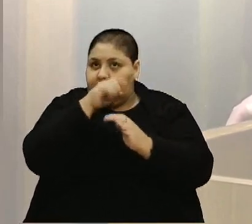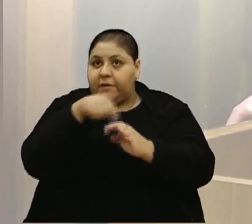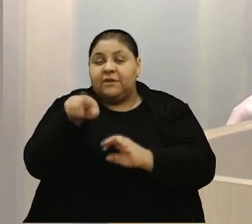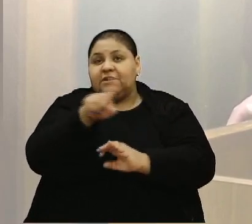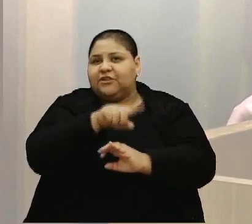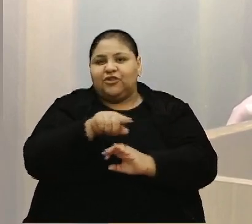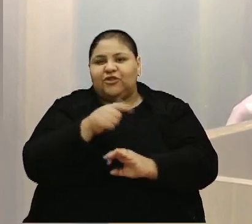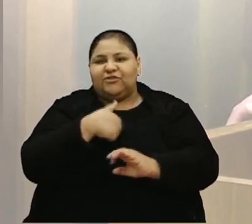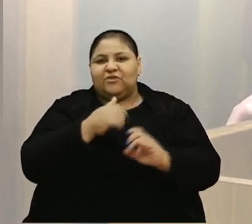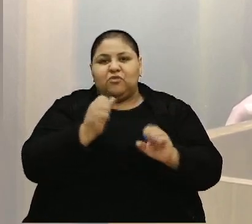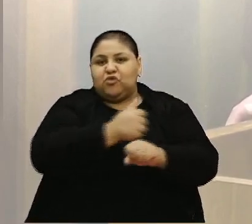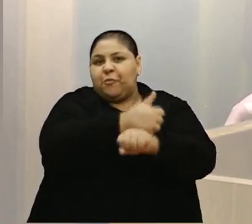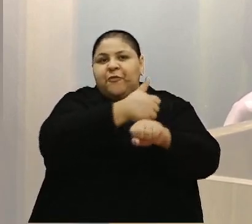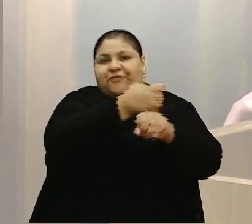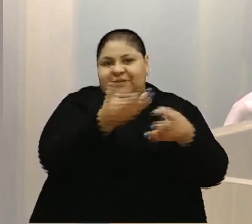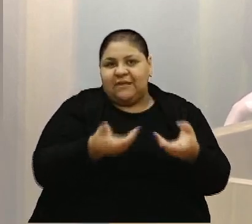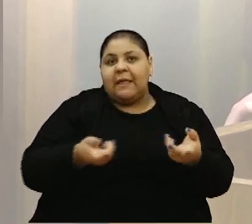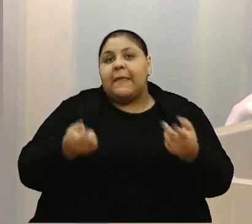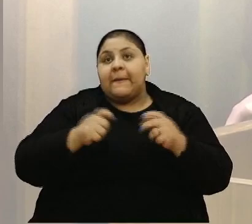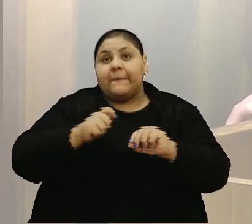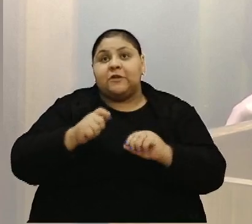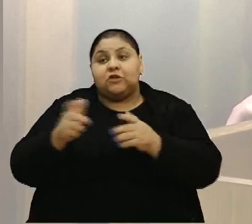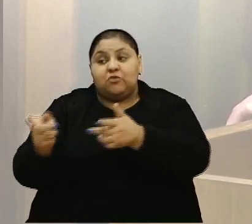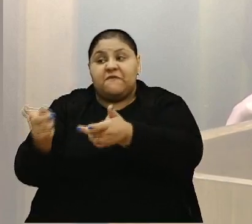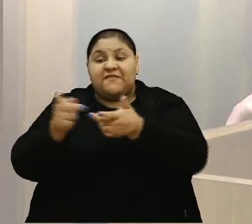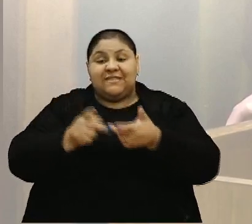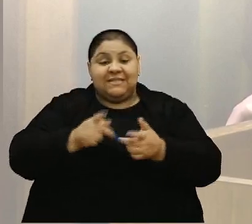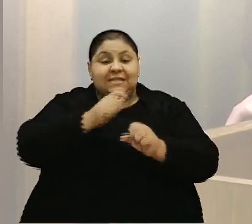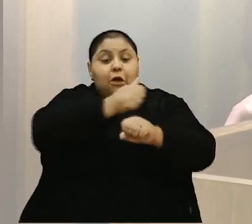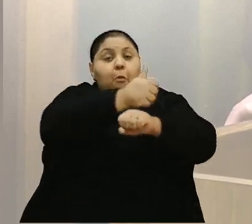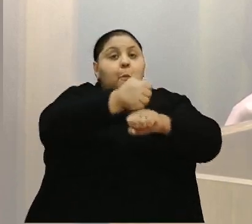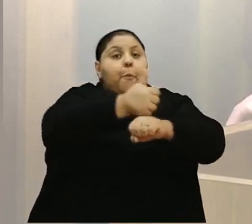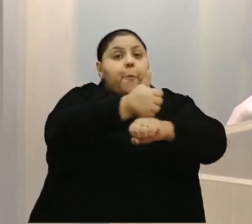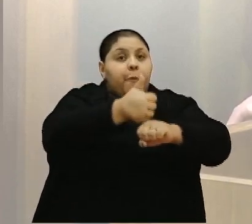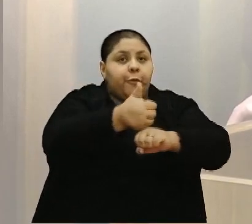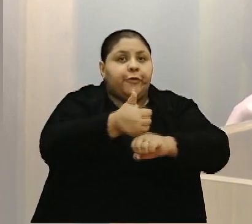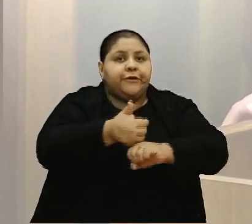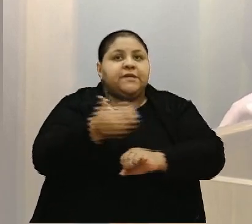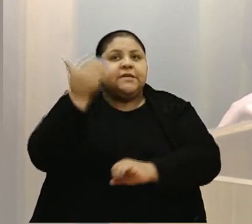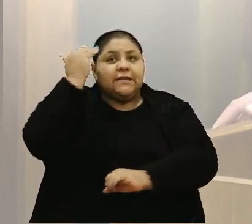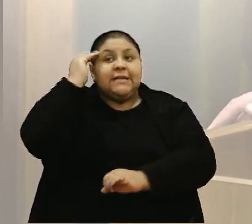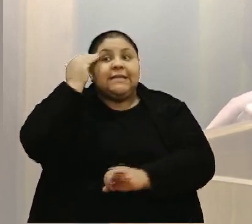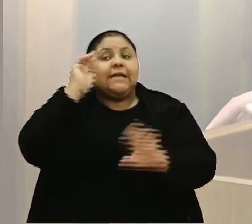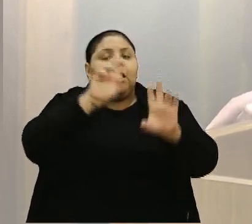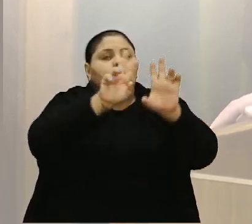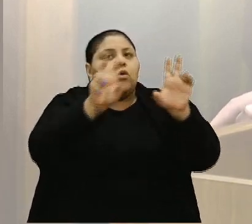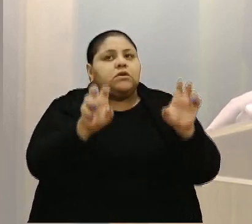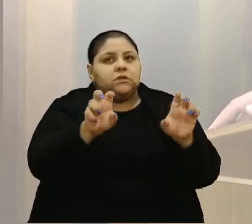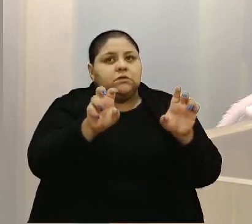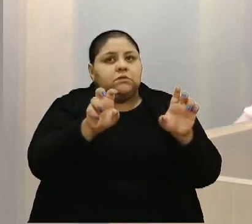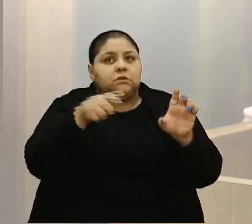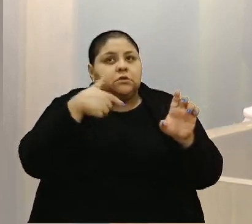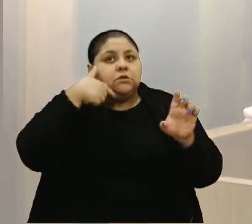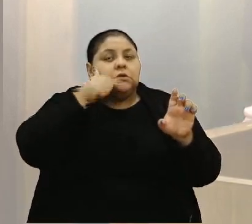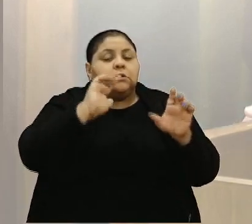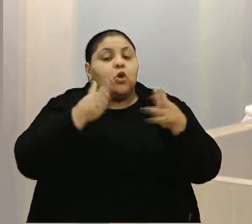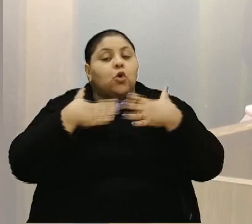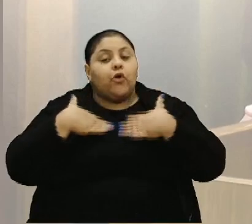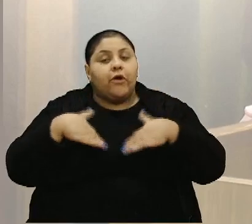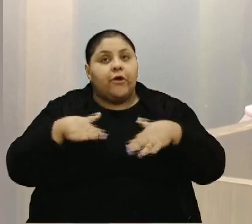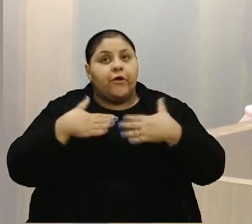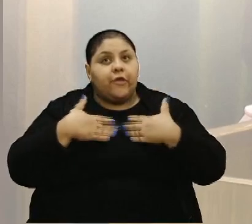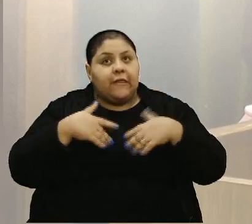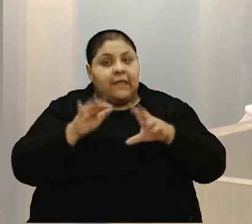somos técnicos. É preciso uma visita técnica de pessoas que entendam desse assunto para conseguir tranquilizar